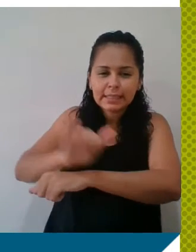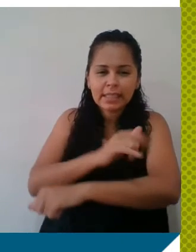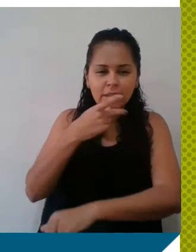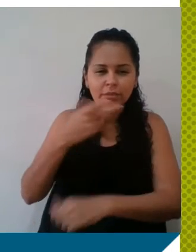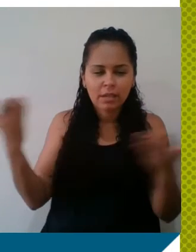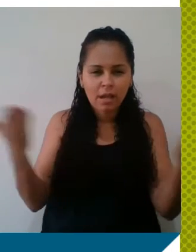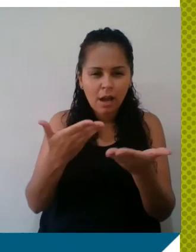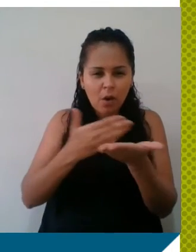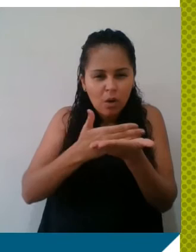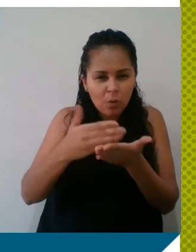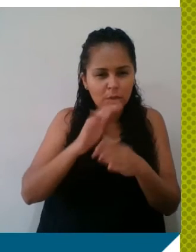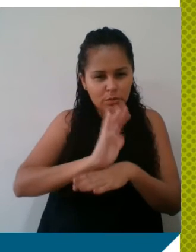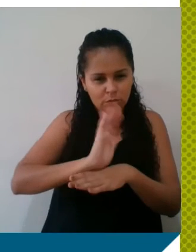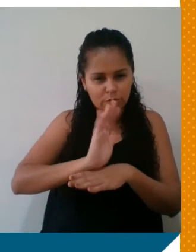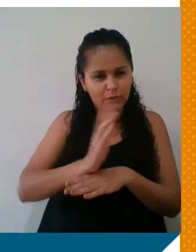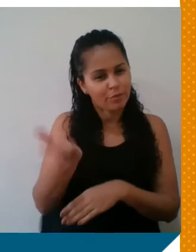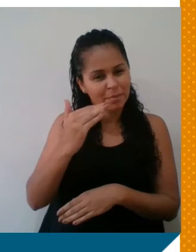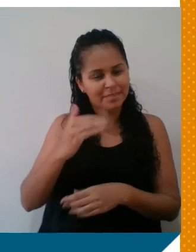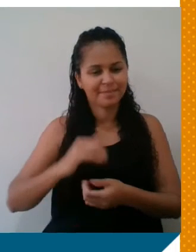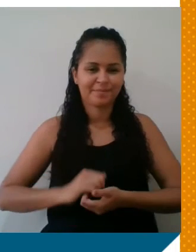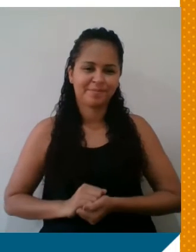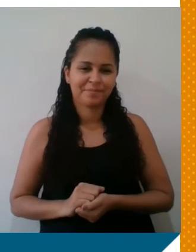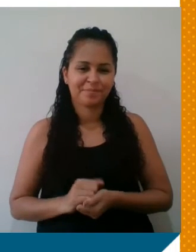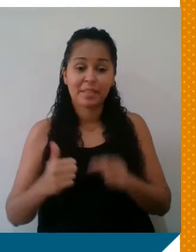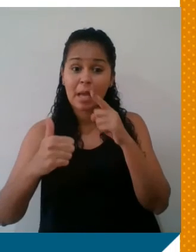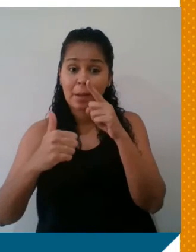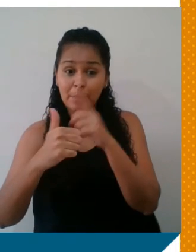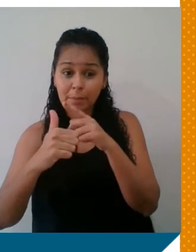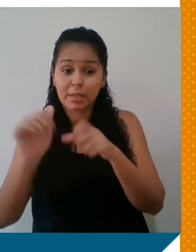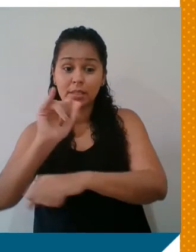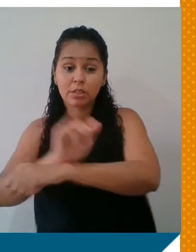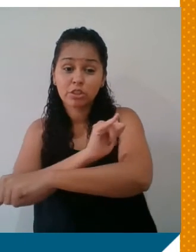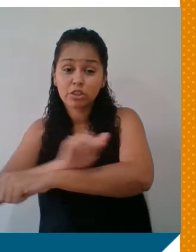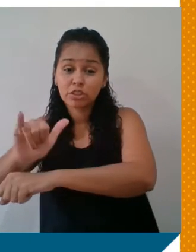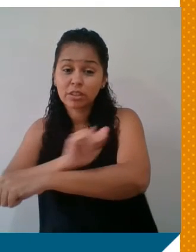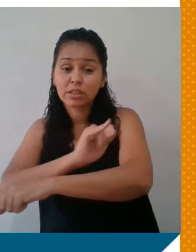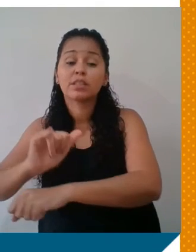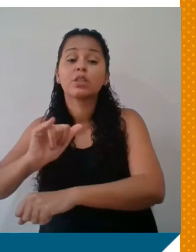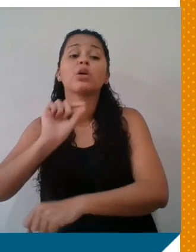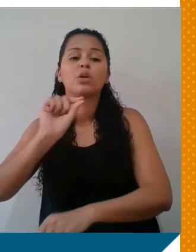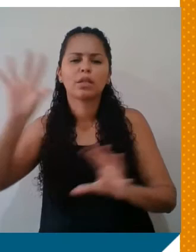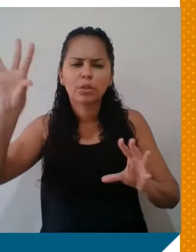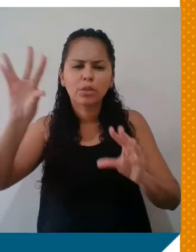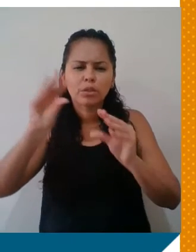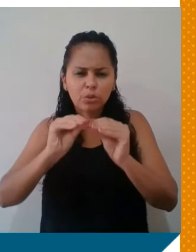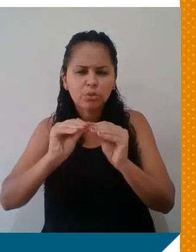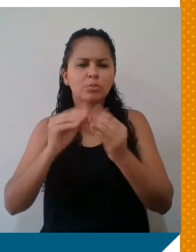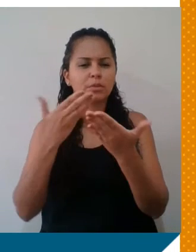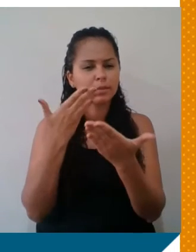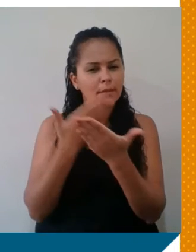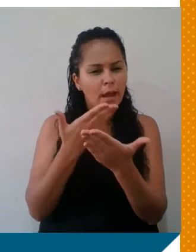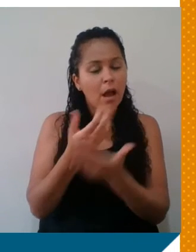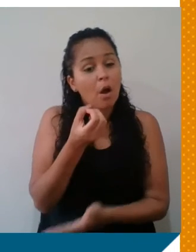acabei de falar para você no início do vídeo. Bora lá. A primeira estratégia é: faça um resumo das aulas